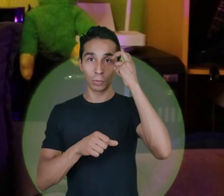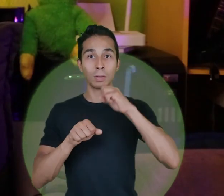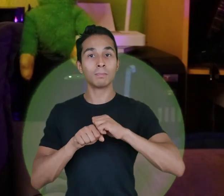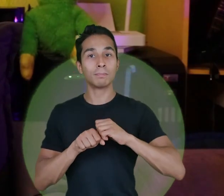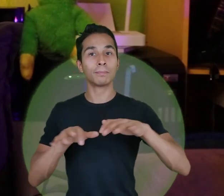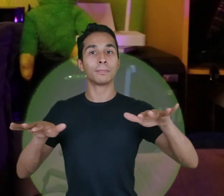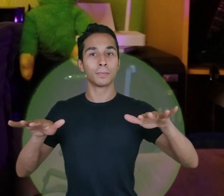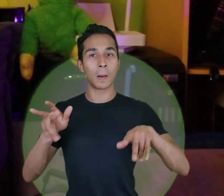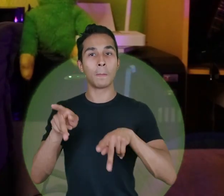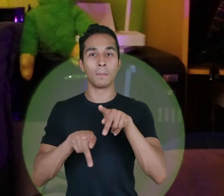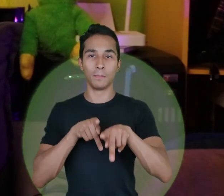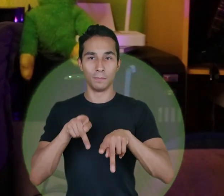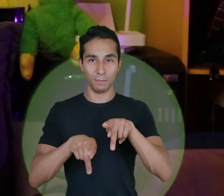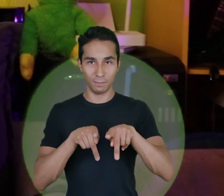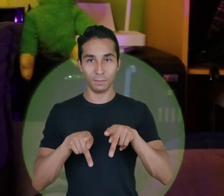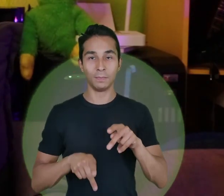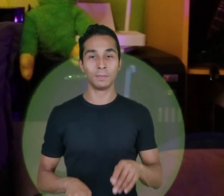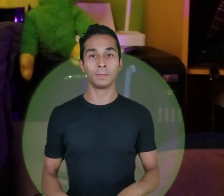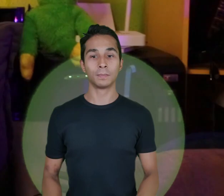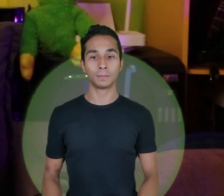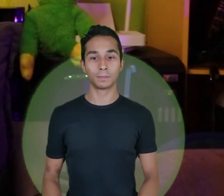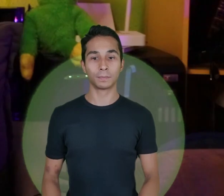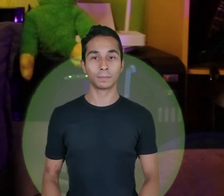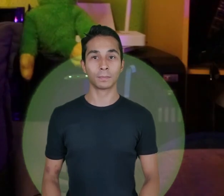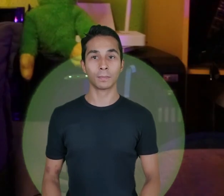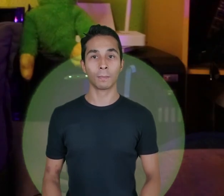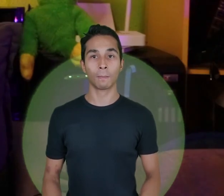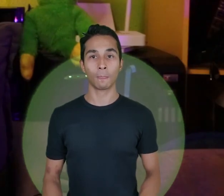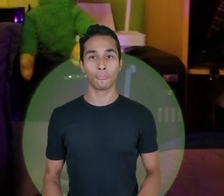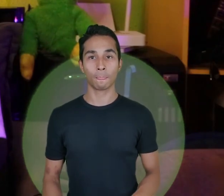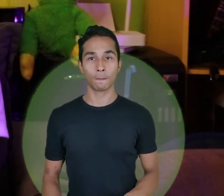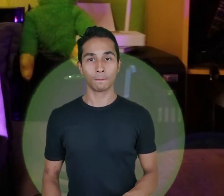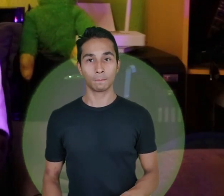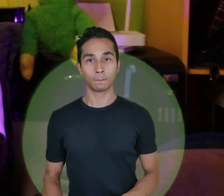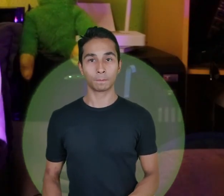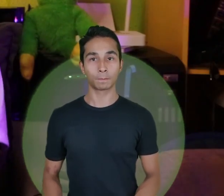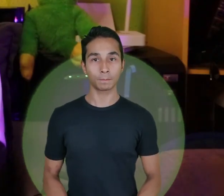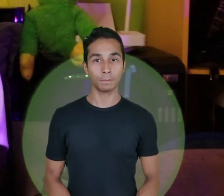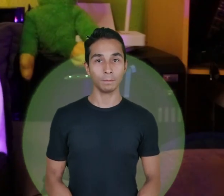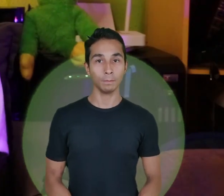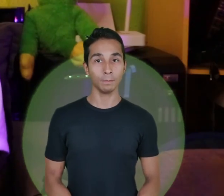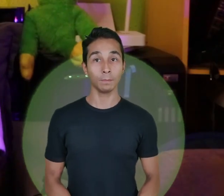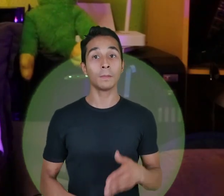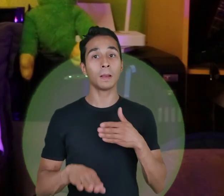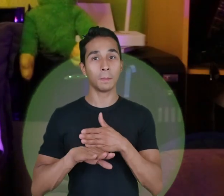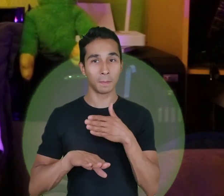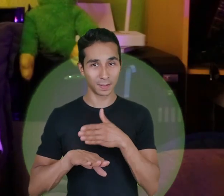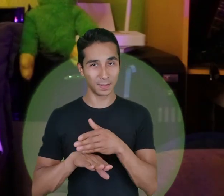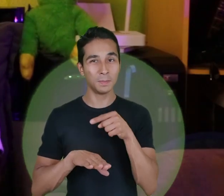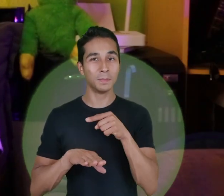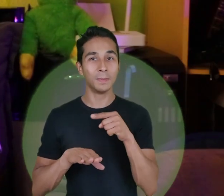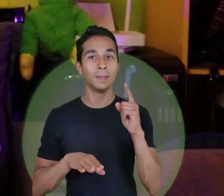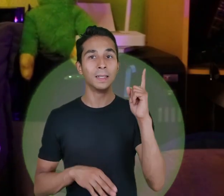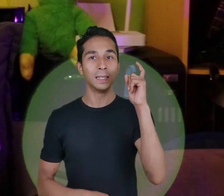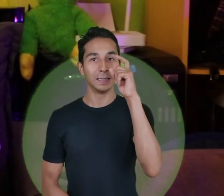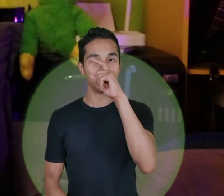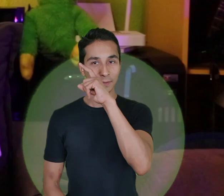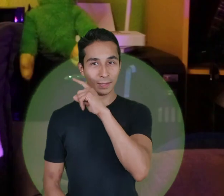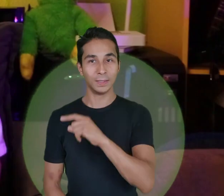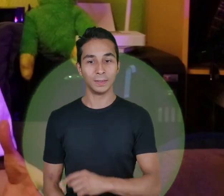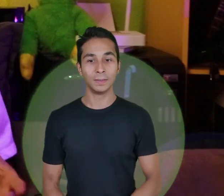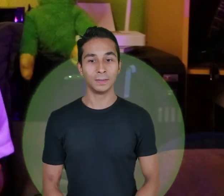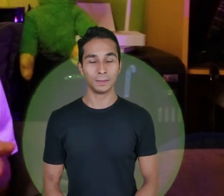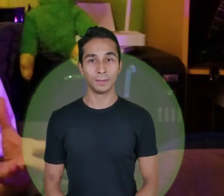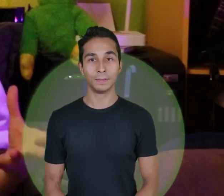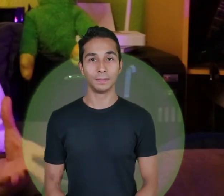potencializa a cultura do seu próprio povo, né, e que tem toda uma etapa muito difícil, né, dentro desses editais, porque a